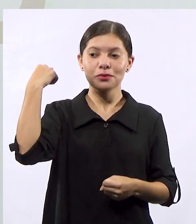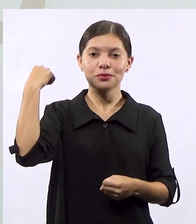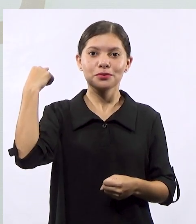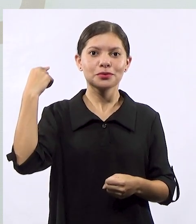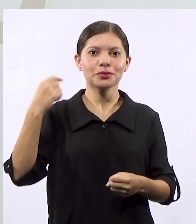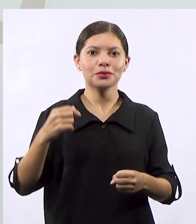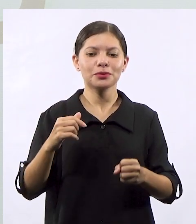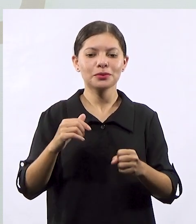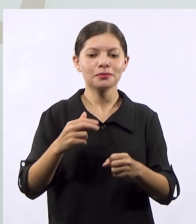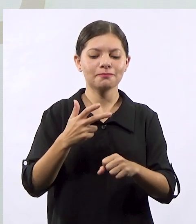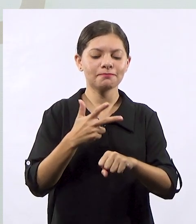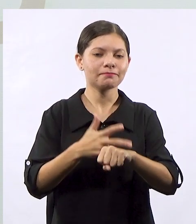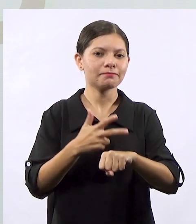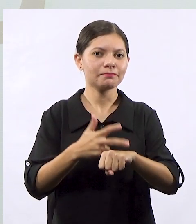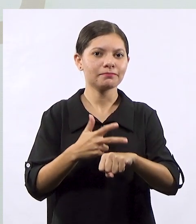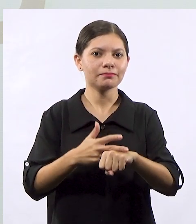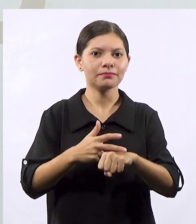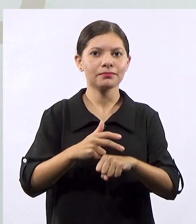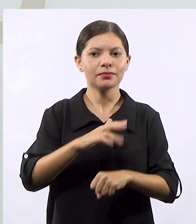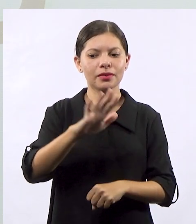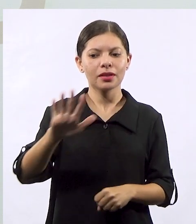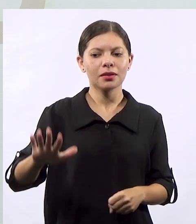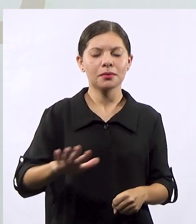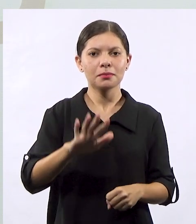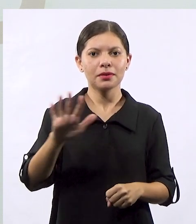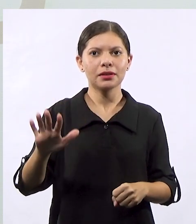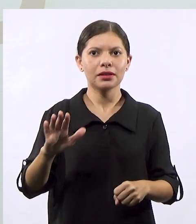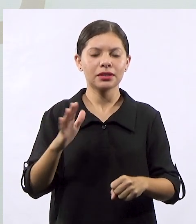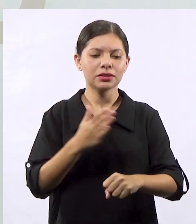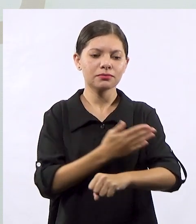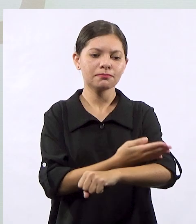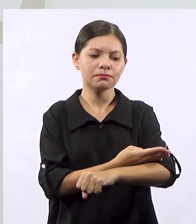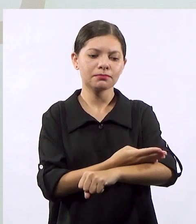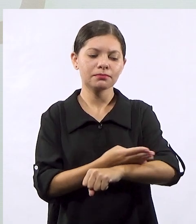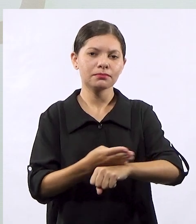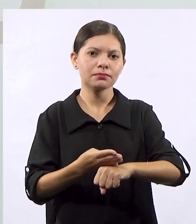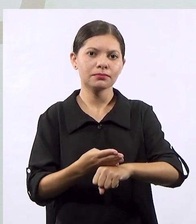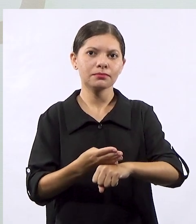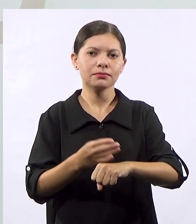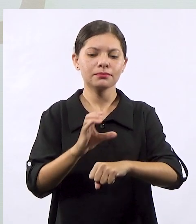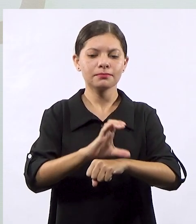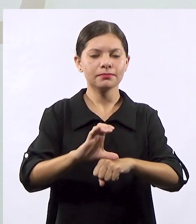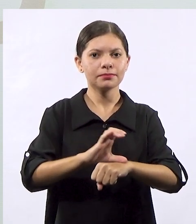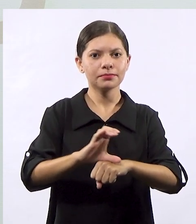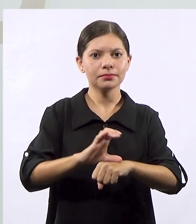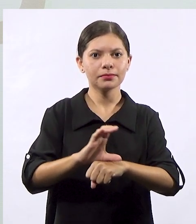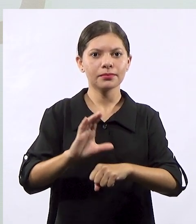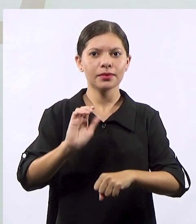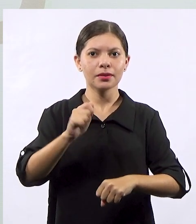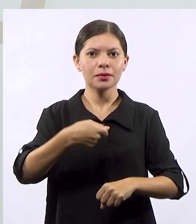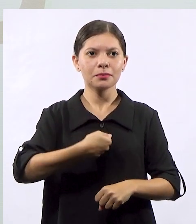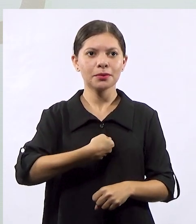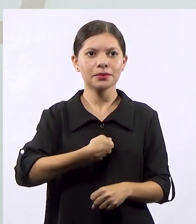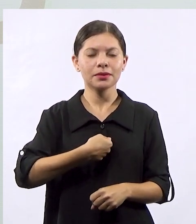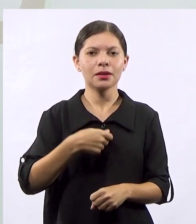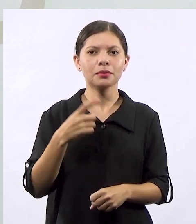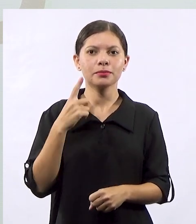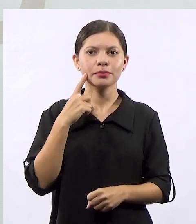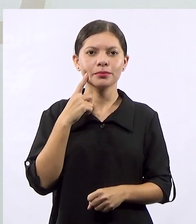a plotagem dos estúdios em tons brancos e conexões cinzas. E o meu sinal na comunidade de Libras